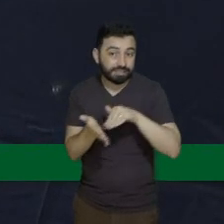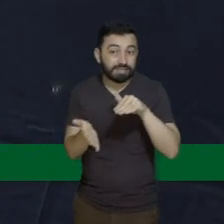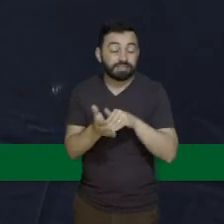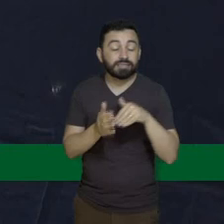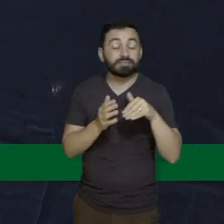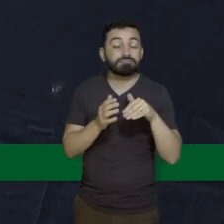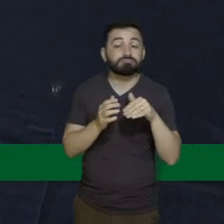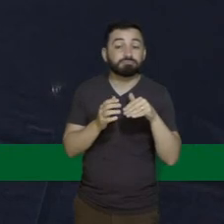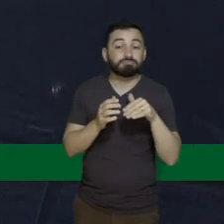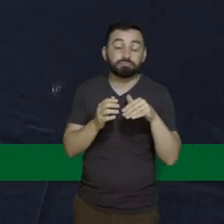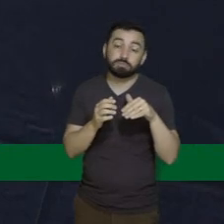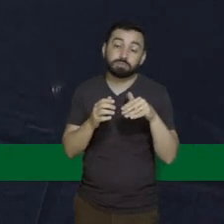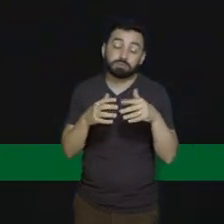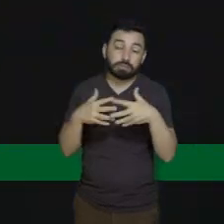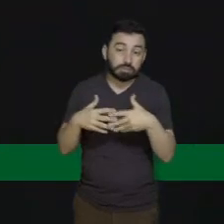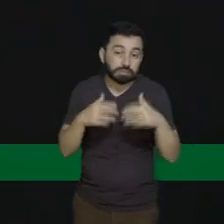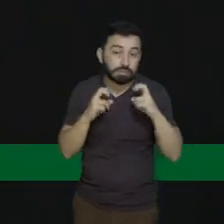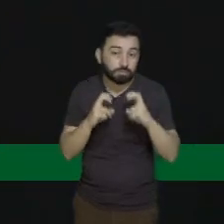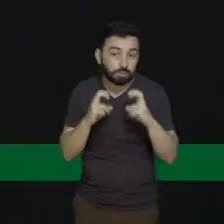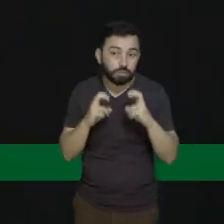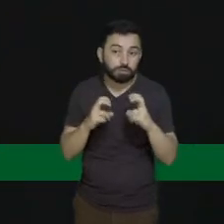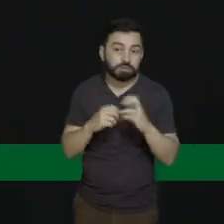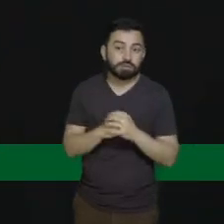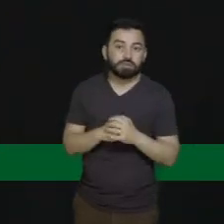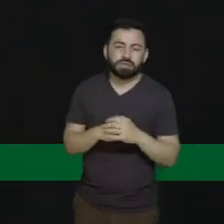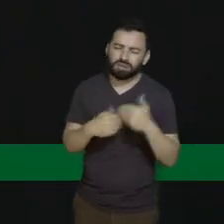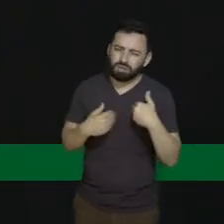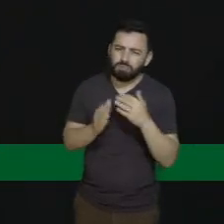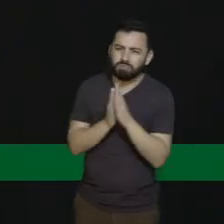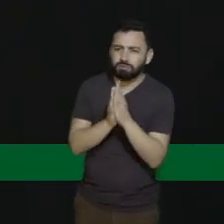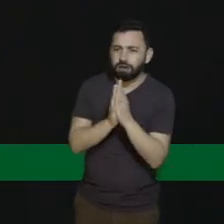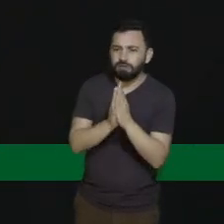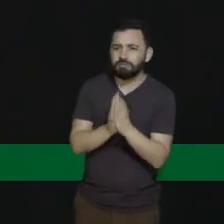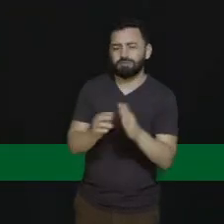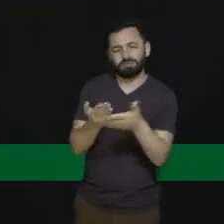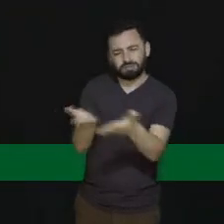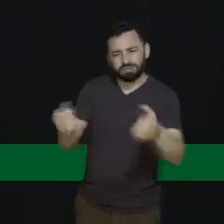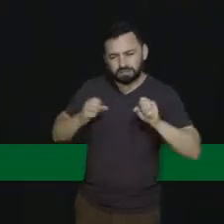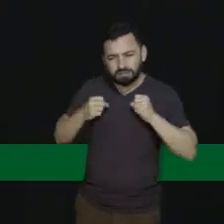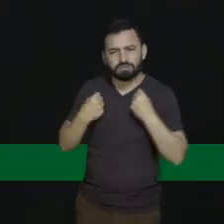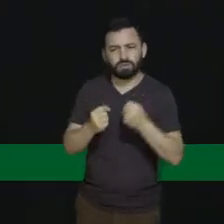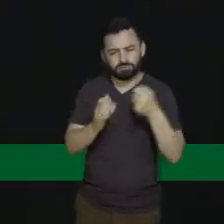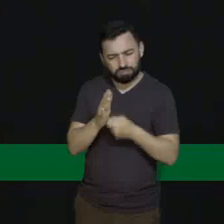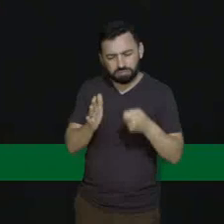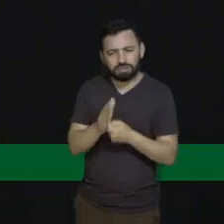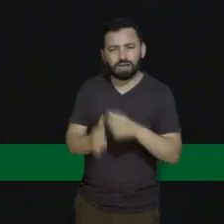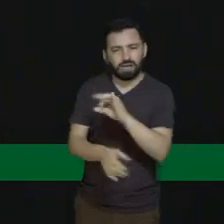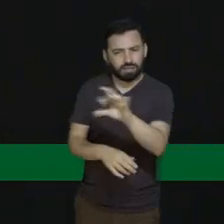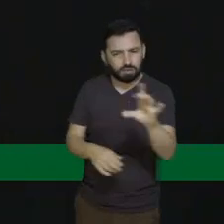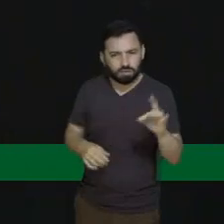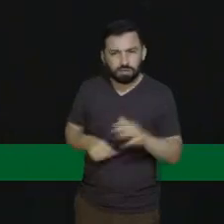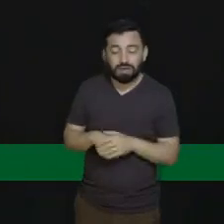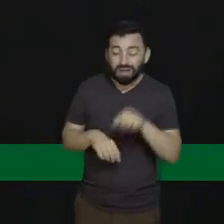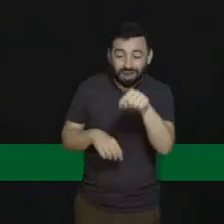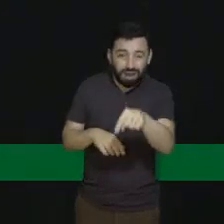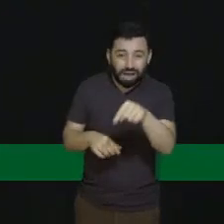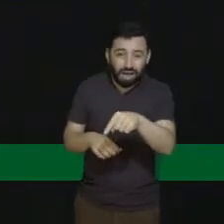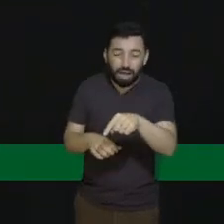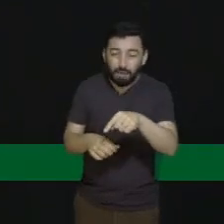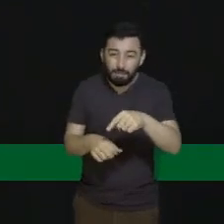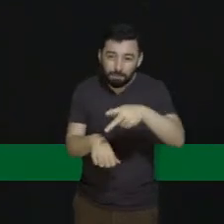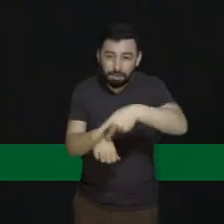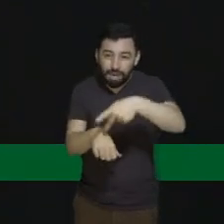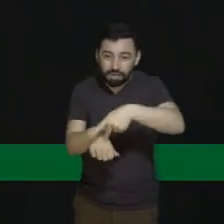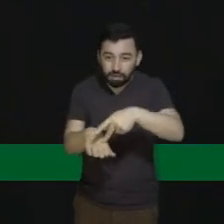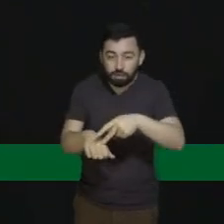Transportes. Queremos a luta, o empenho dos senhores todos, para que essa caixa de brita se concretize o